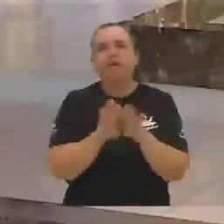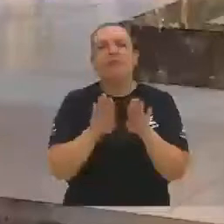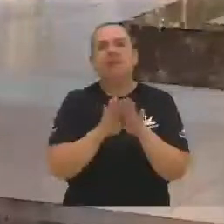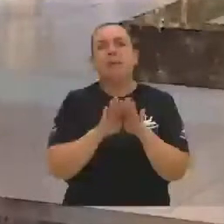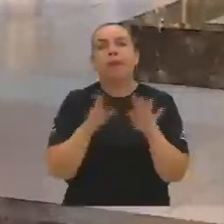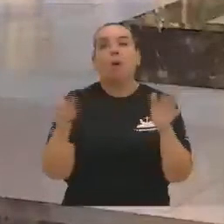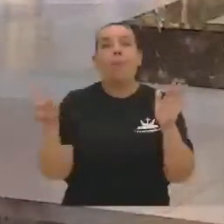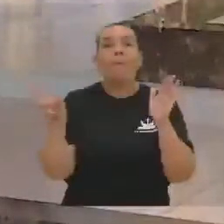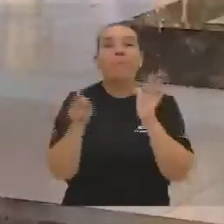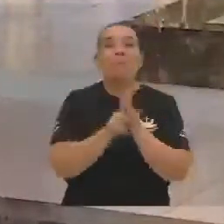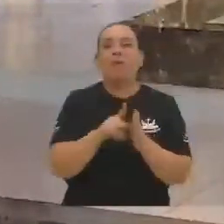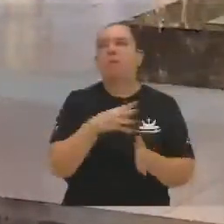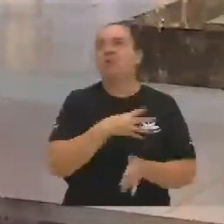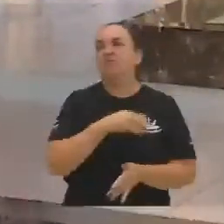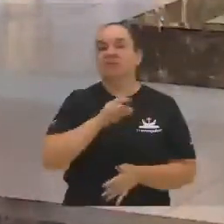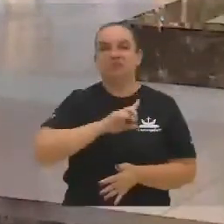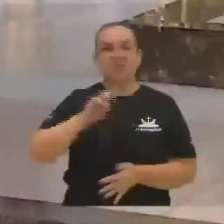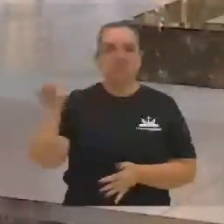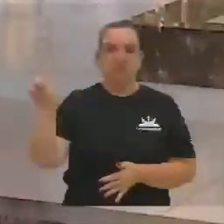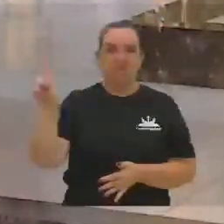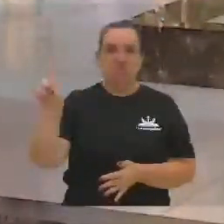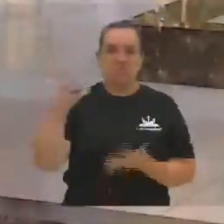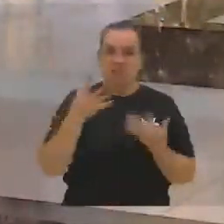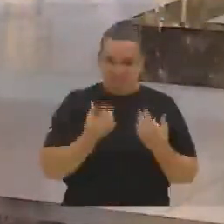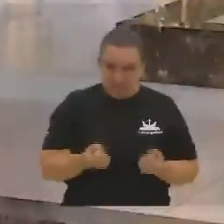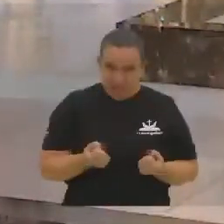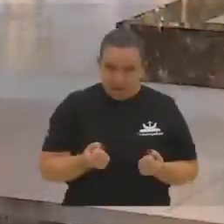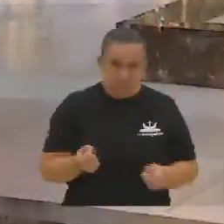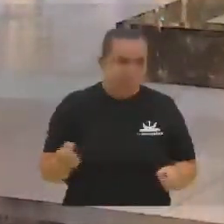o próprio Deus.